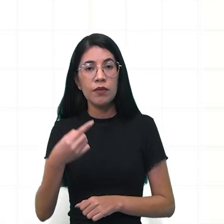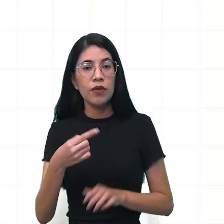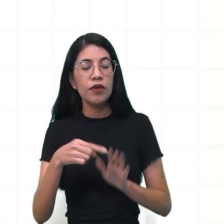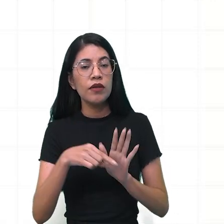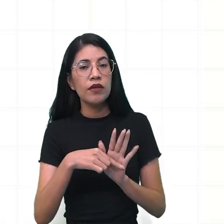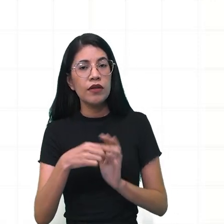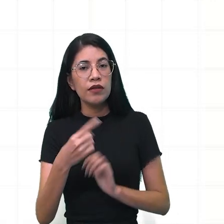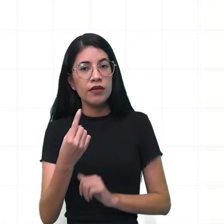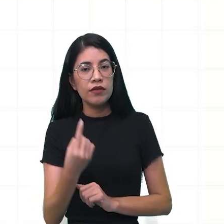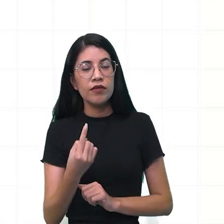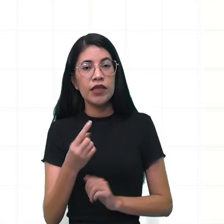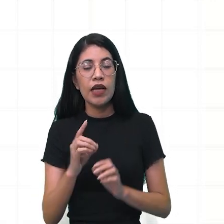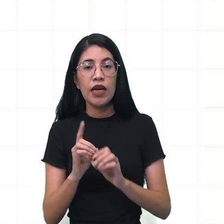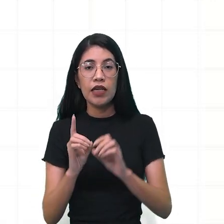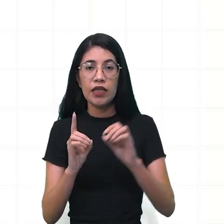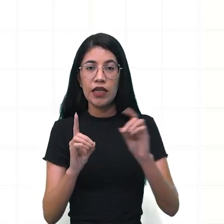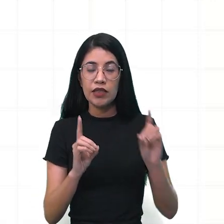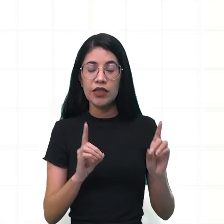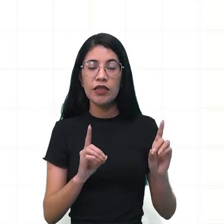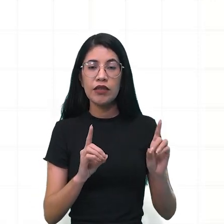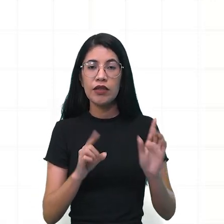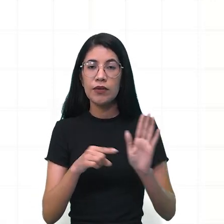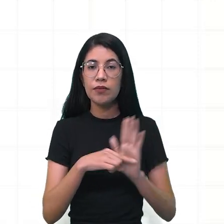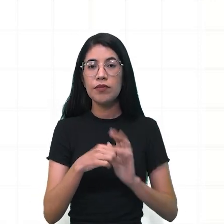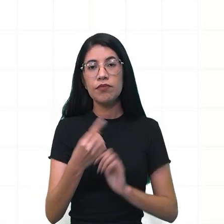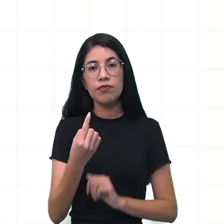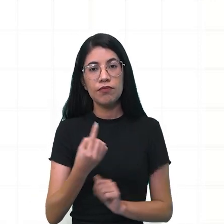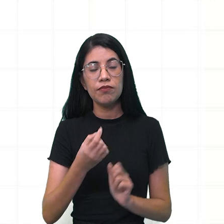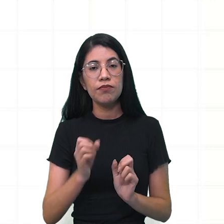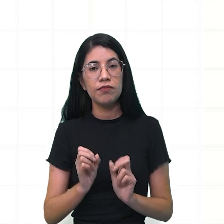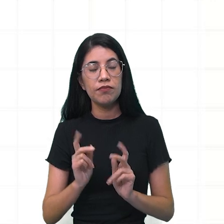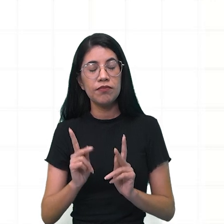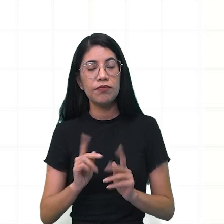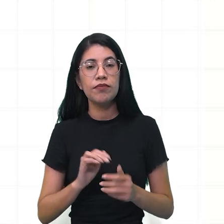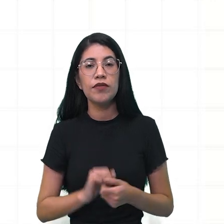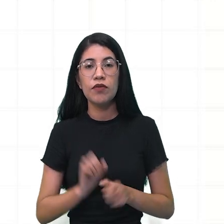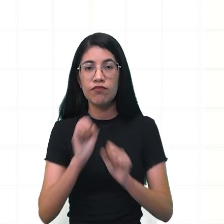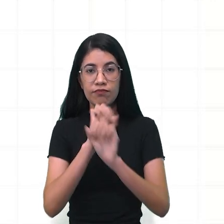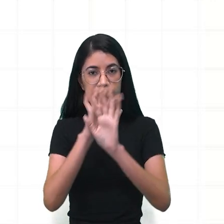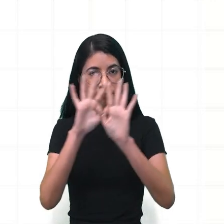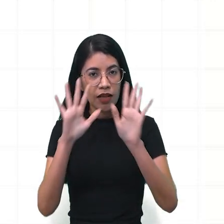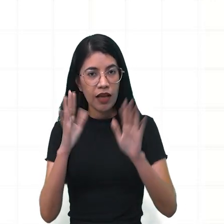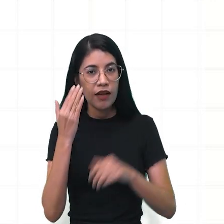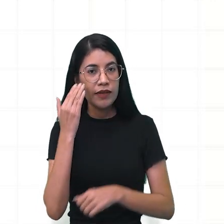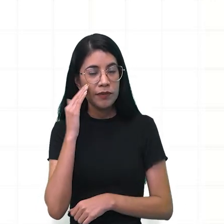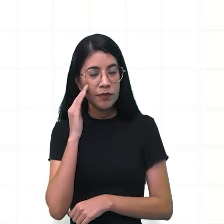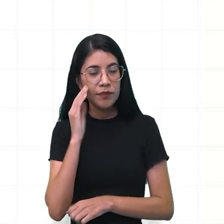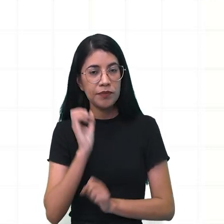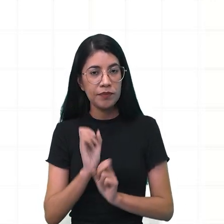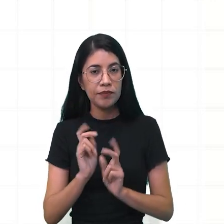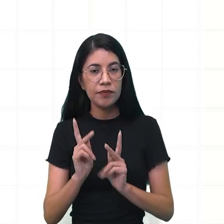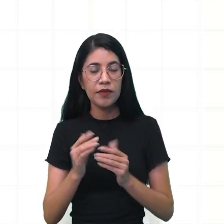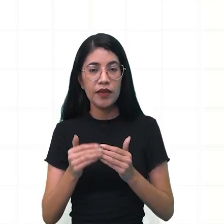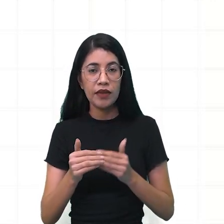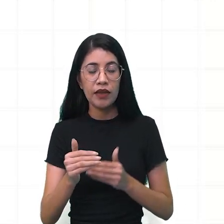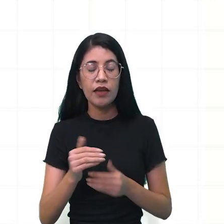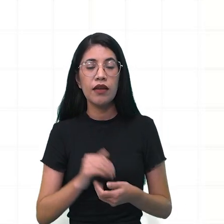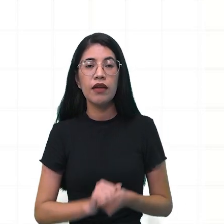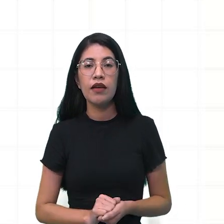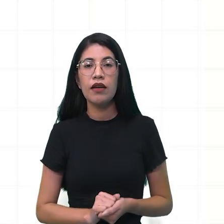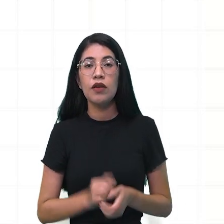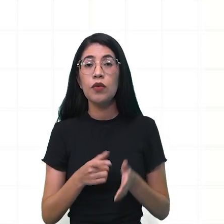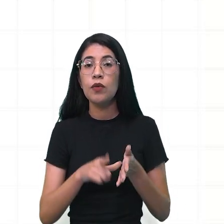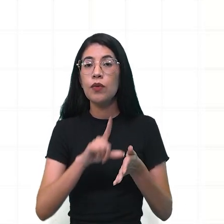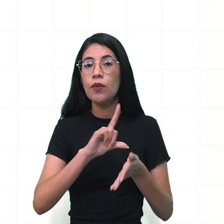menos 1. O 0 está à direita do menos 1. Muito bem, então ficou claro até aqui. Então, vamos agora para o conceito